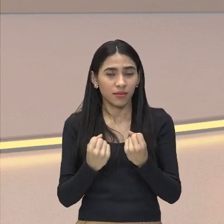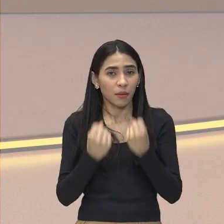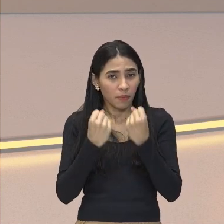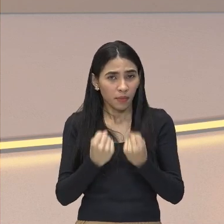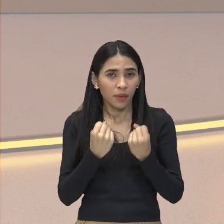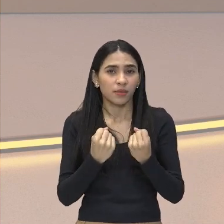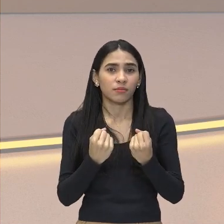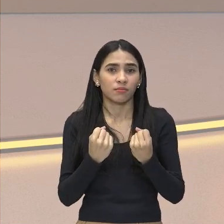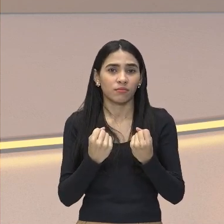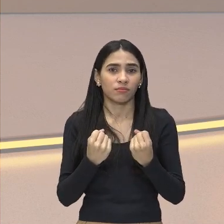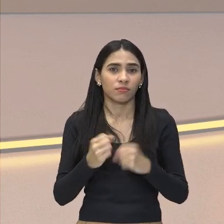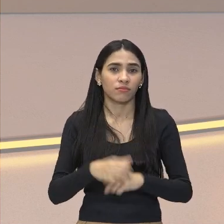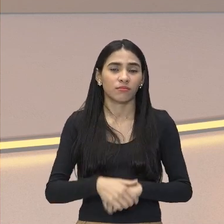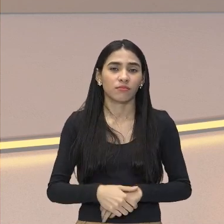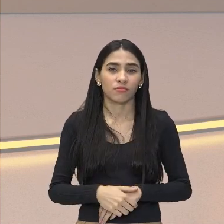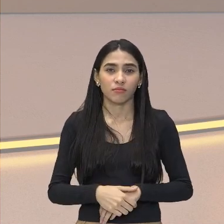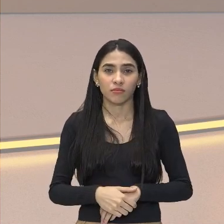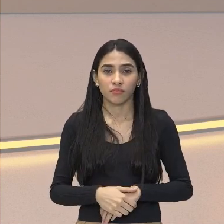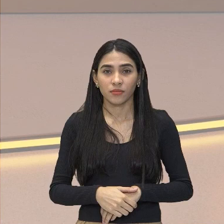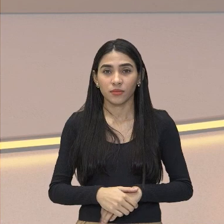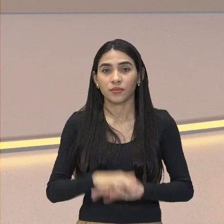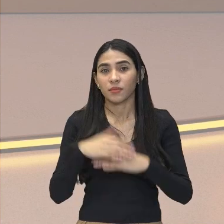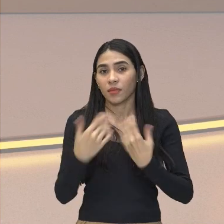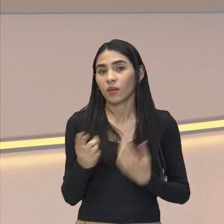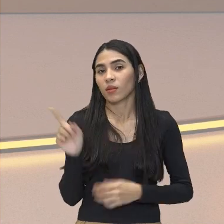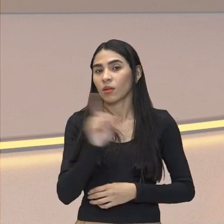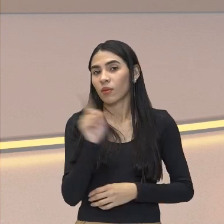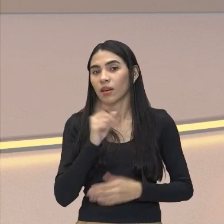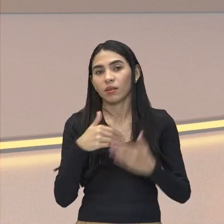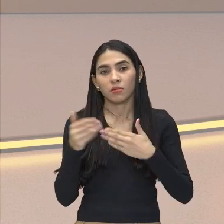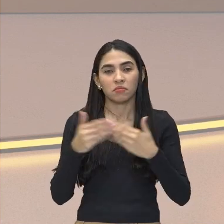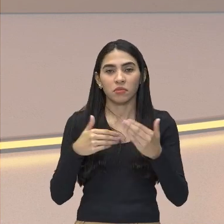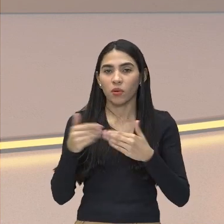firme, não é verdade? Então não é qualquer